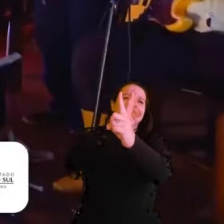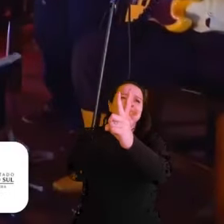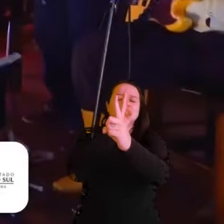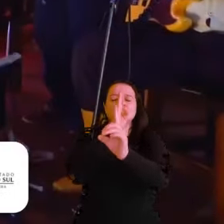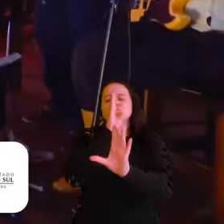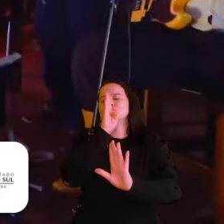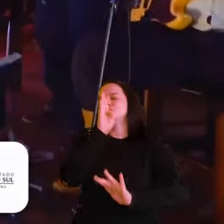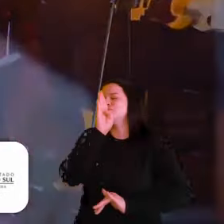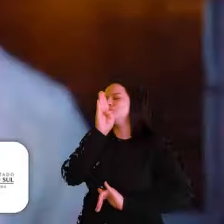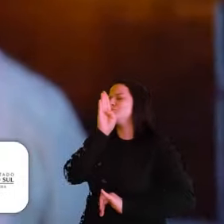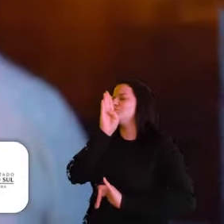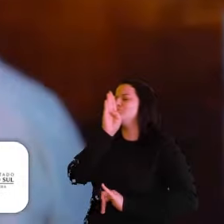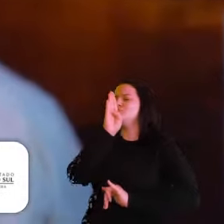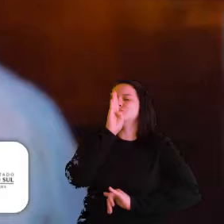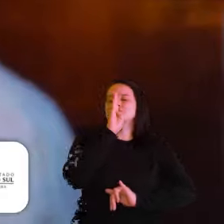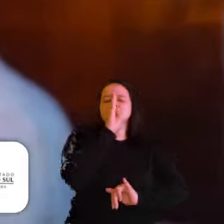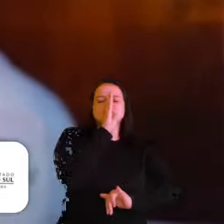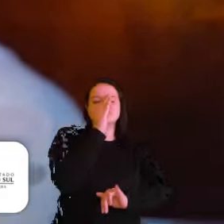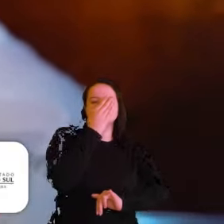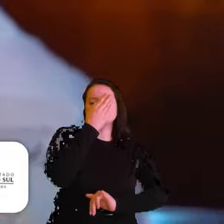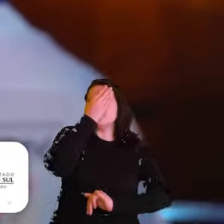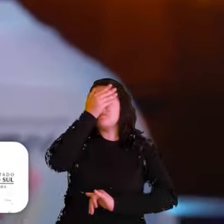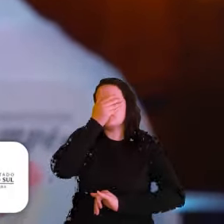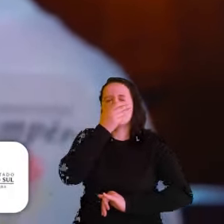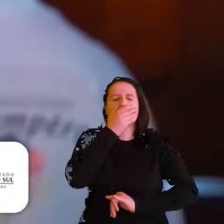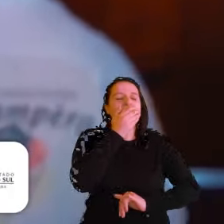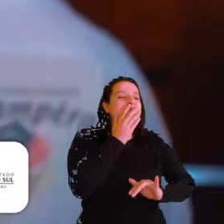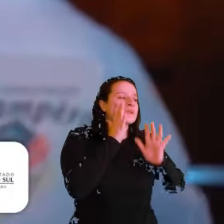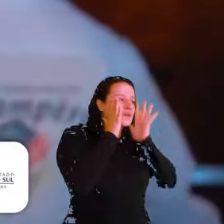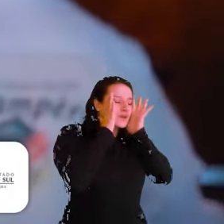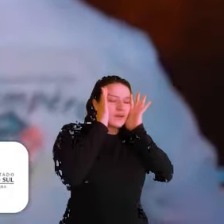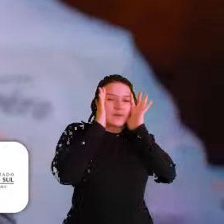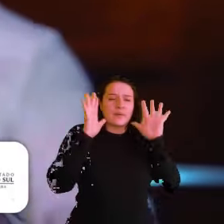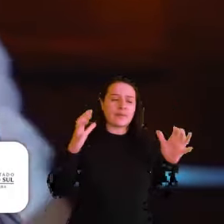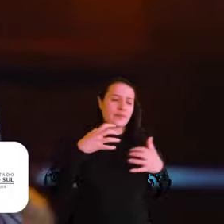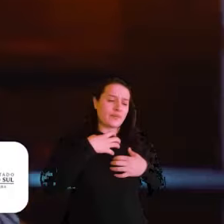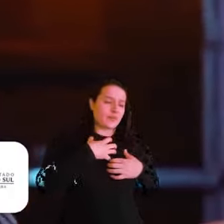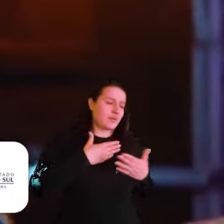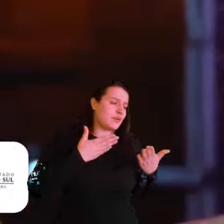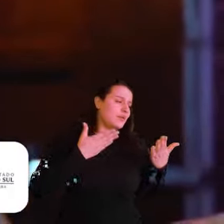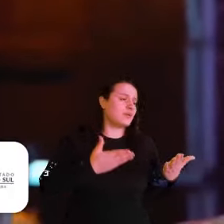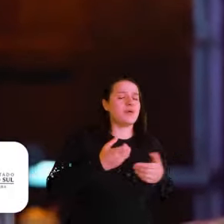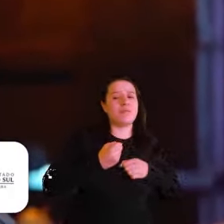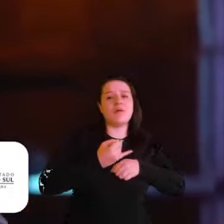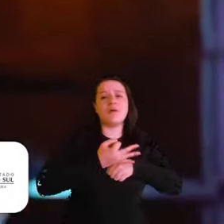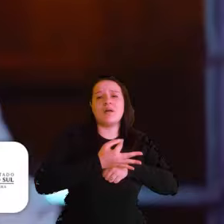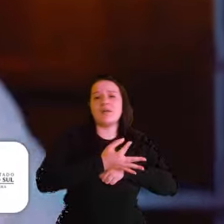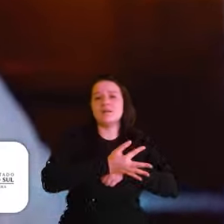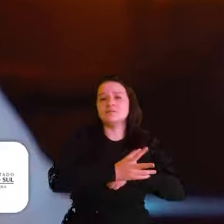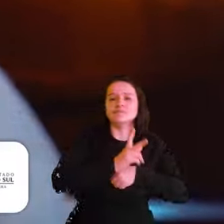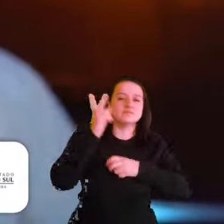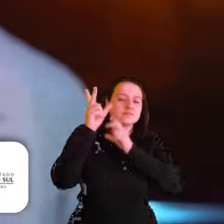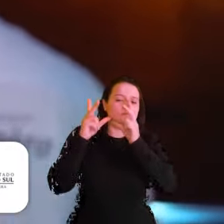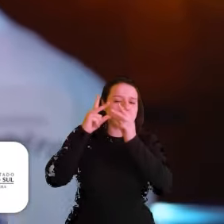E o dono sofre calado, e o cusco faz a vigília, em sentimento ao parceiro, um